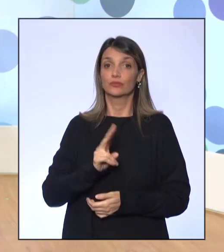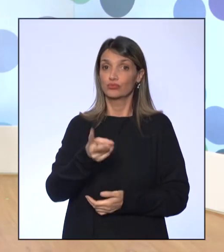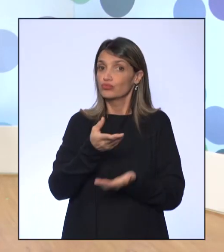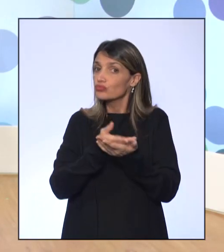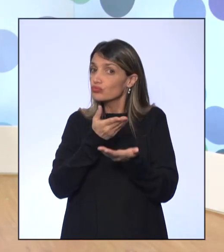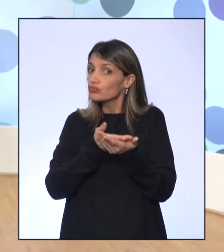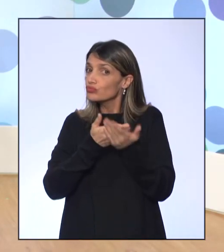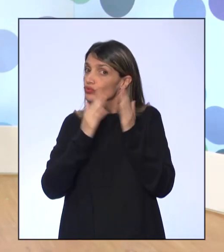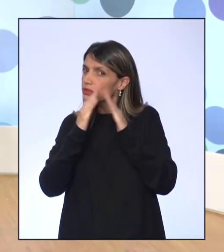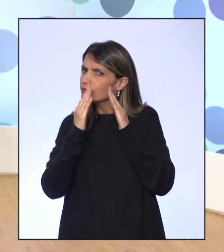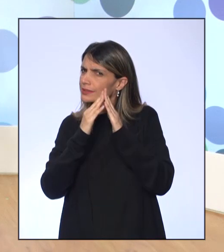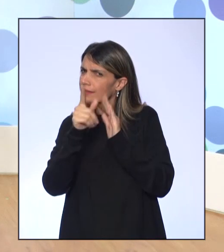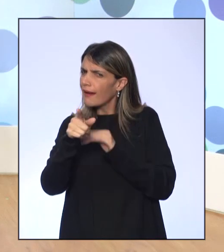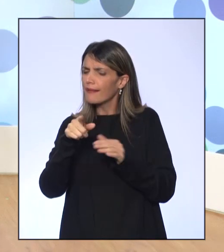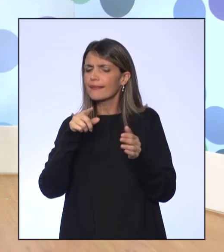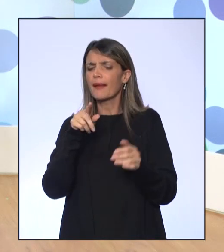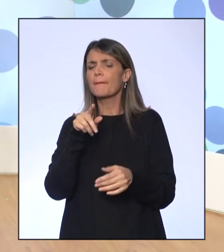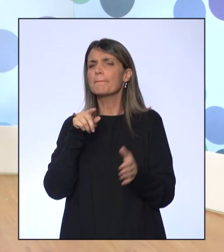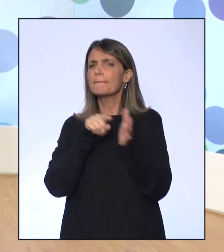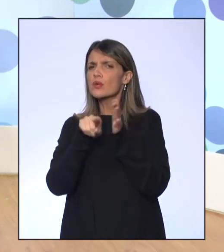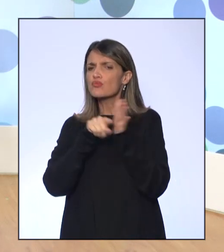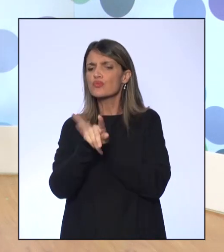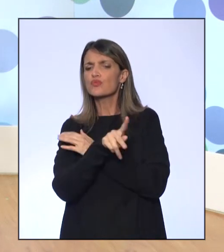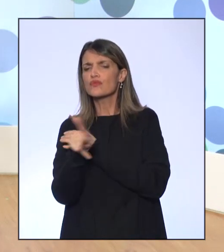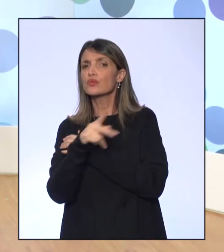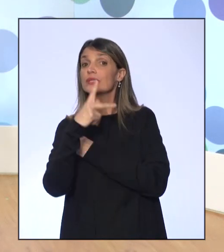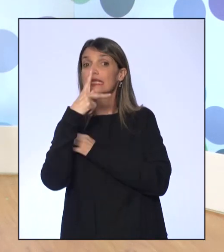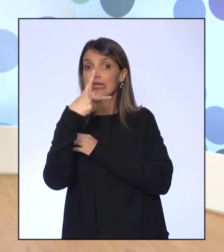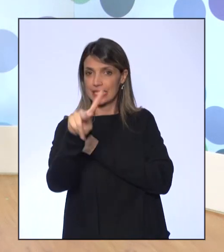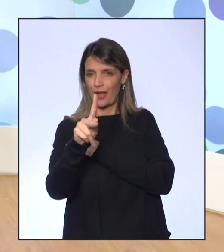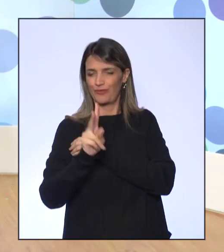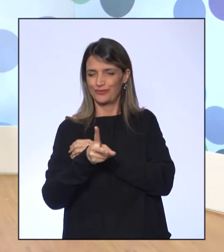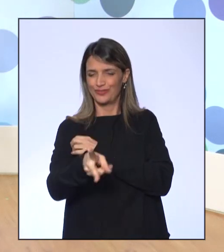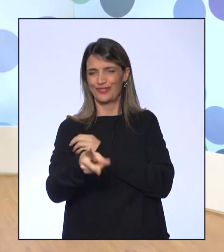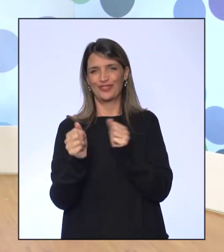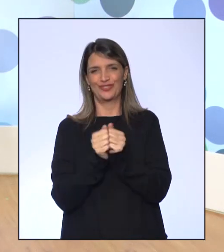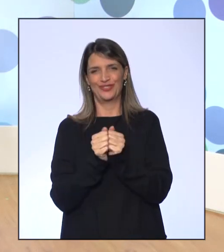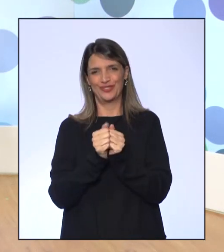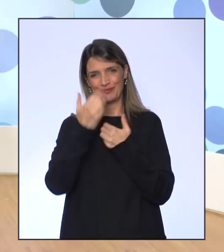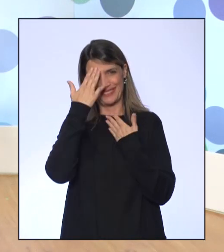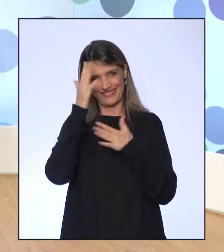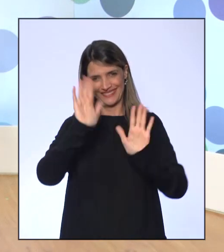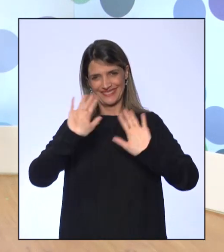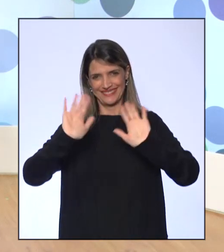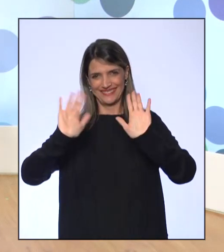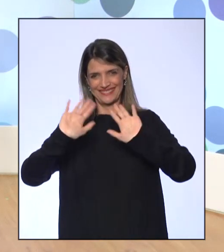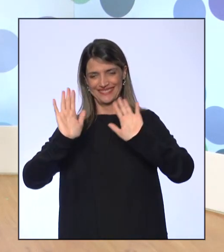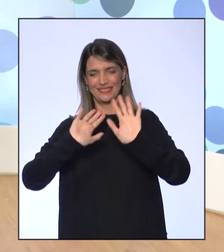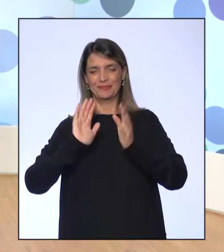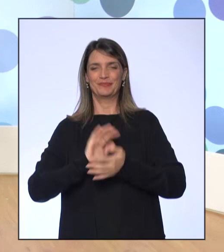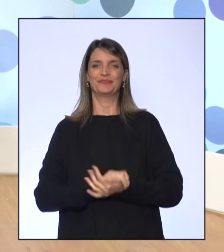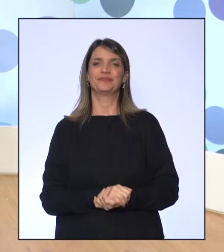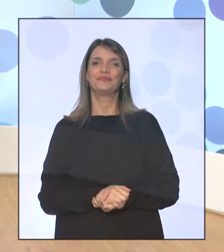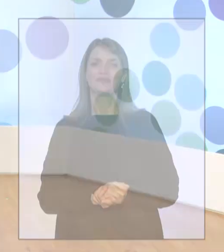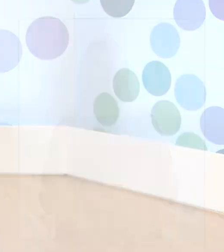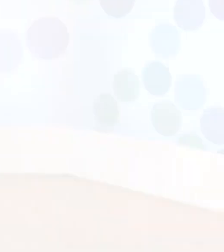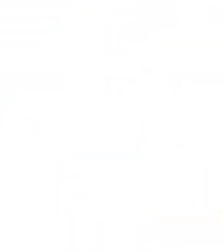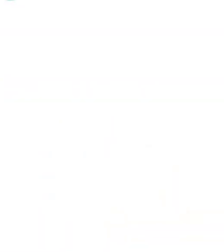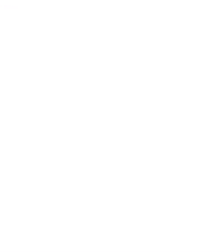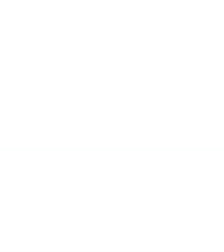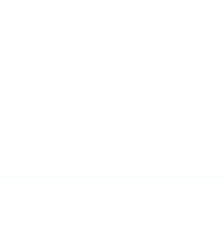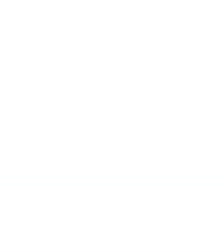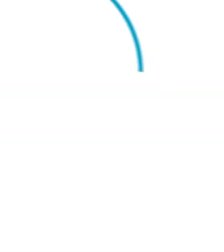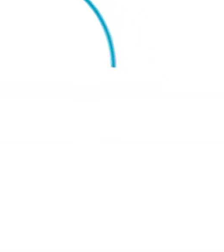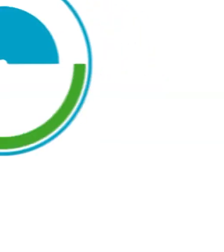continue seus estudos pergunte o seu professor que nós vamos continuar aqui com vocês tá bom muito obrigado tchau tchau tchau tchau até a próxima